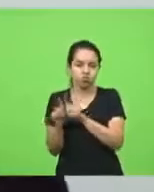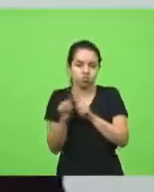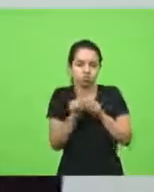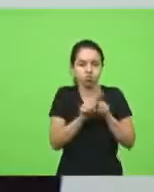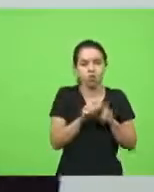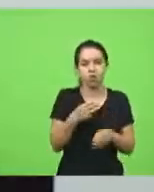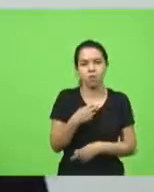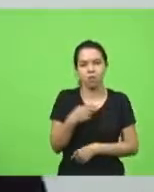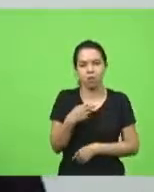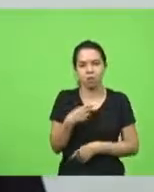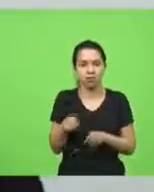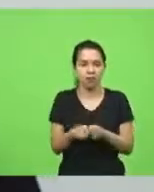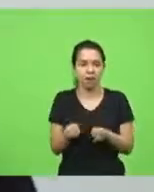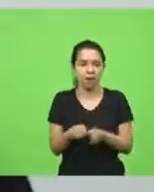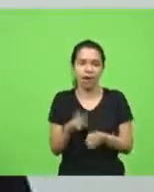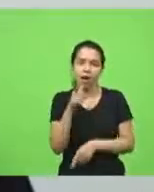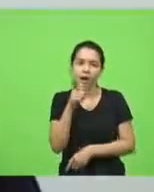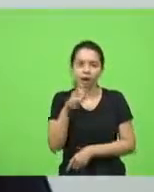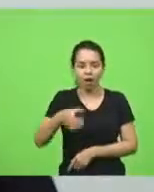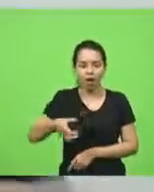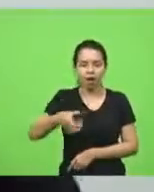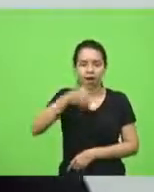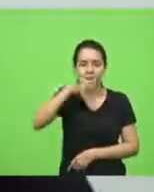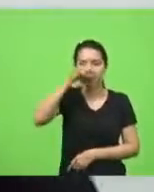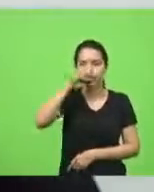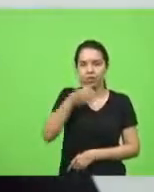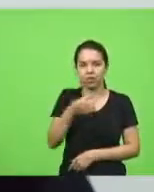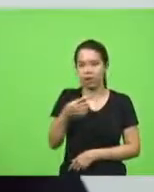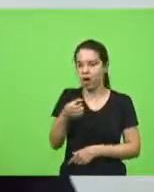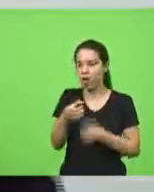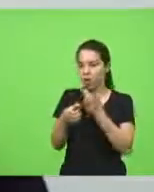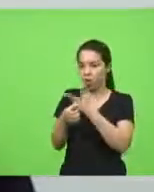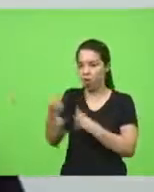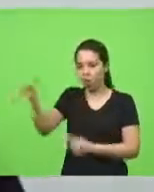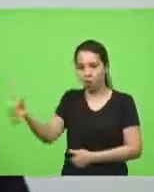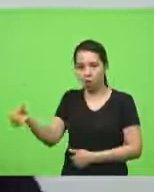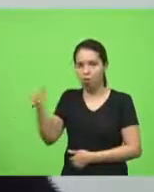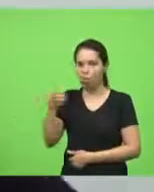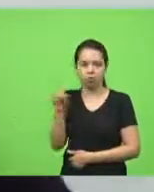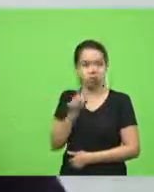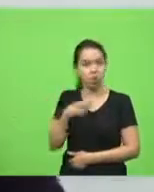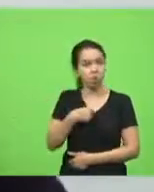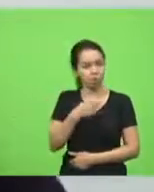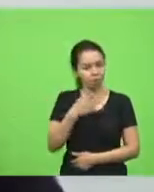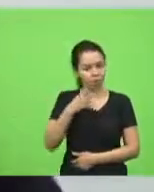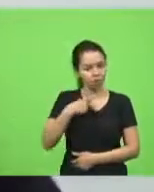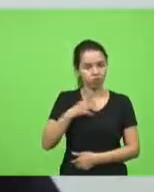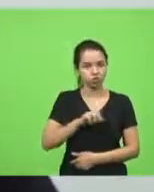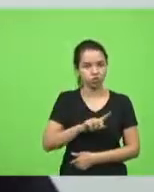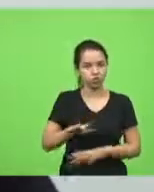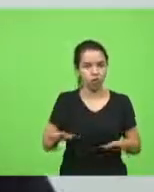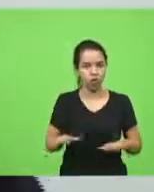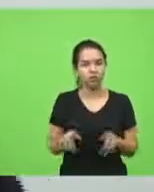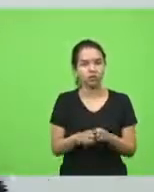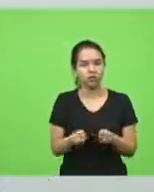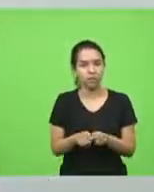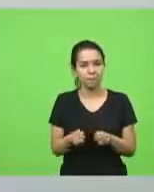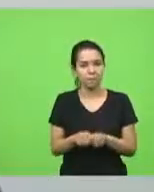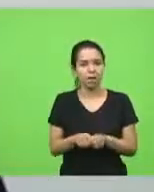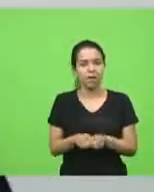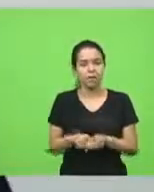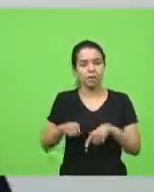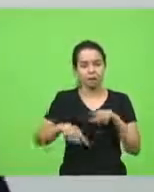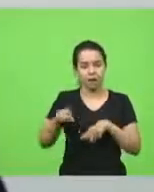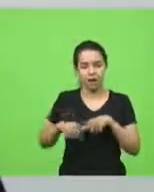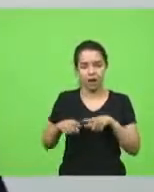a garrafinha de água do outro colega, não pode usar o material, tem que ficar na mesma carteira que você ficou